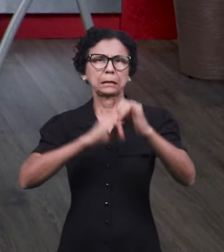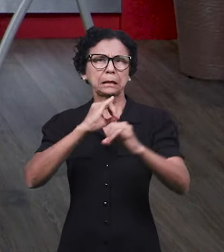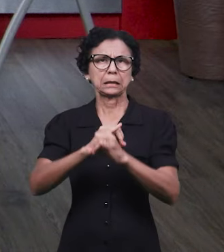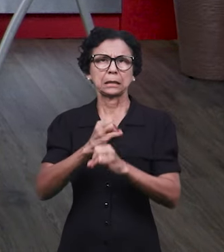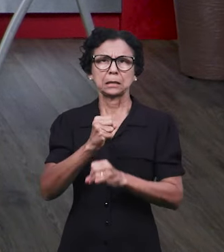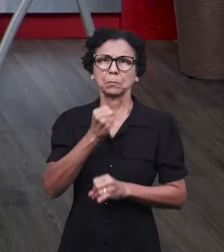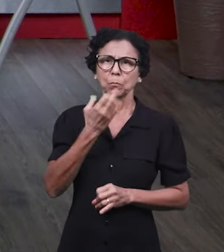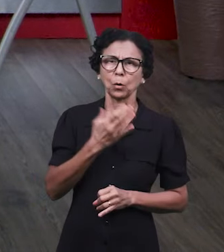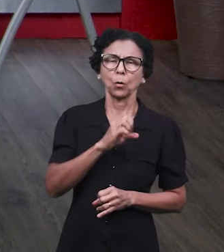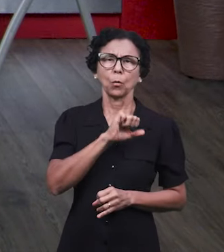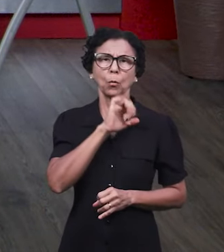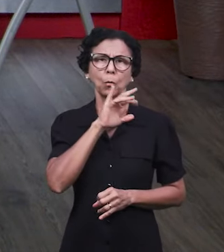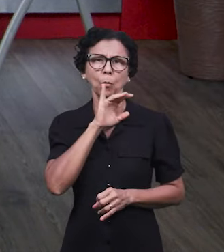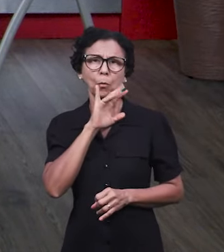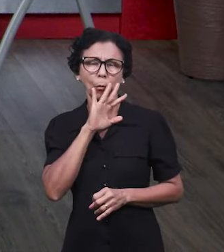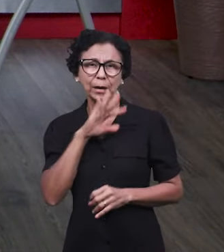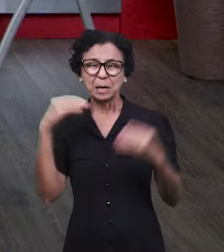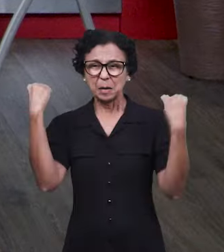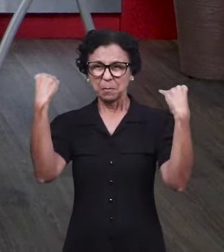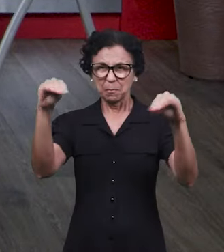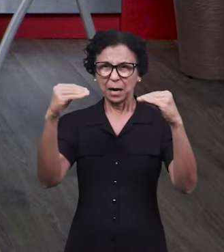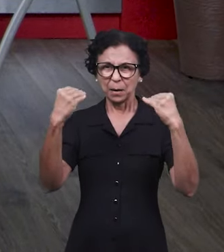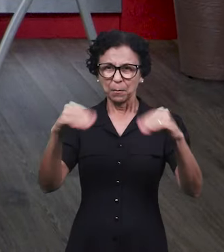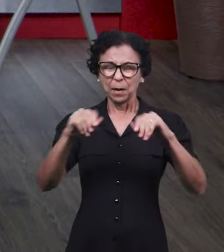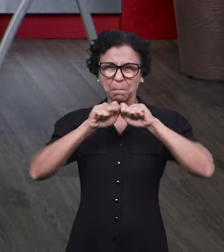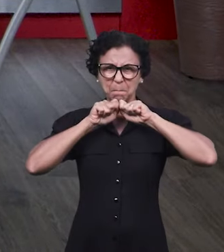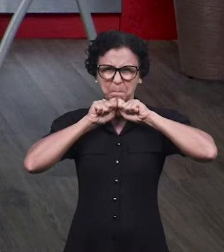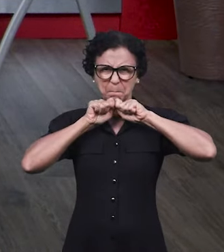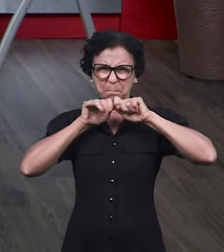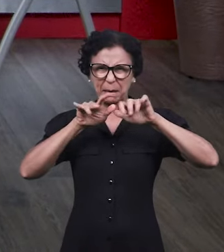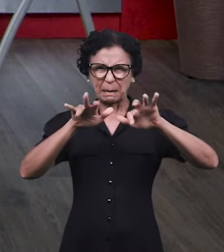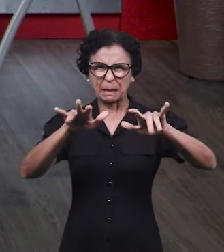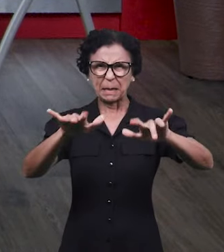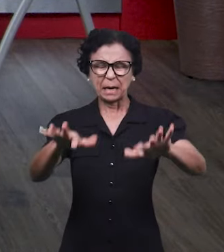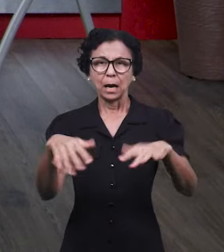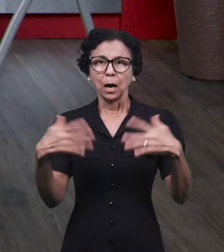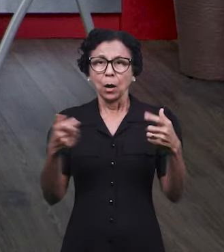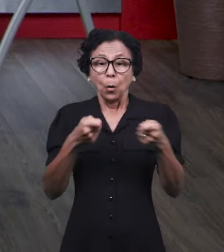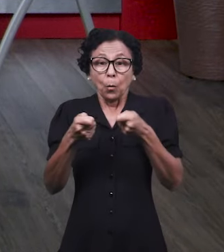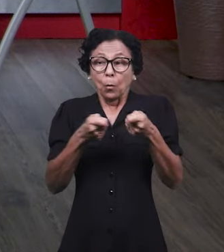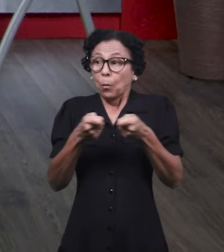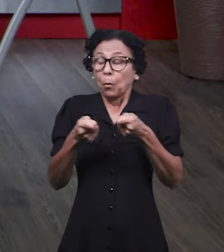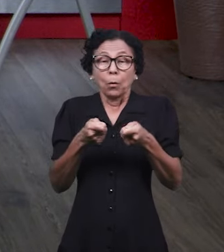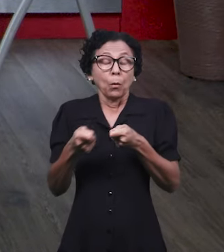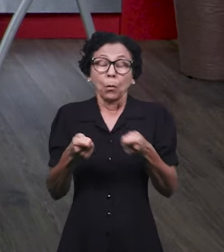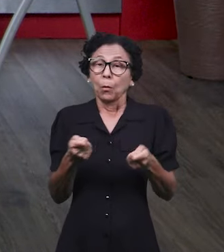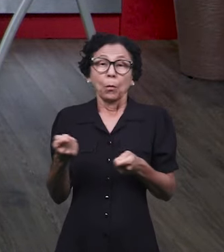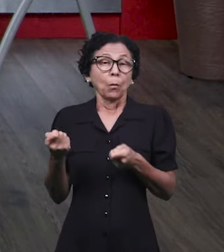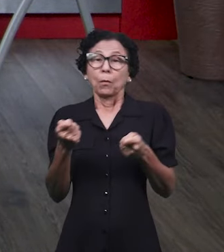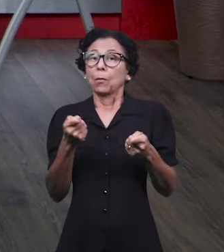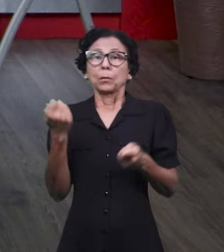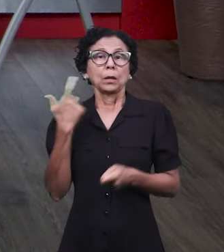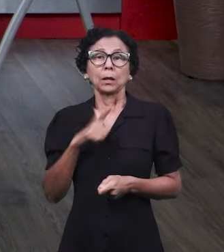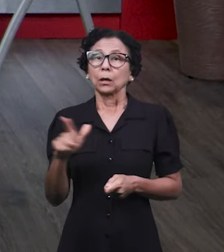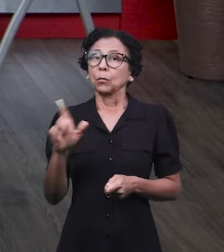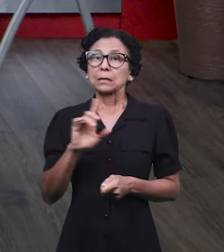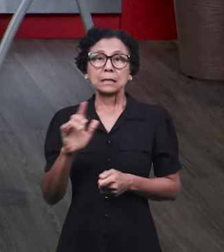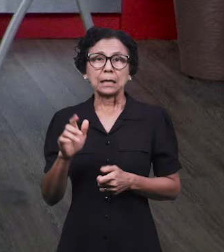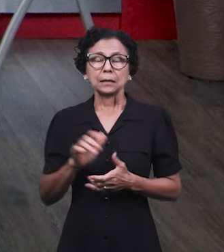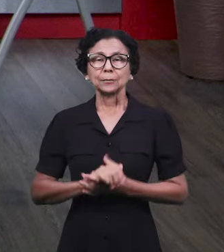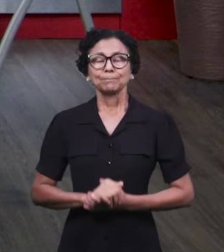você publicou se já não consegue em poucos segundos você não tem mais controle daquele conteúdo que você postou ou ou